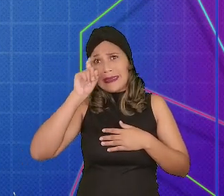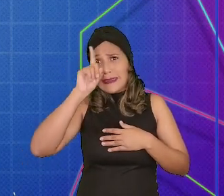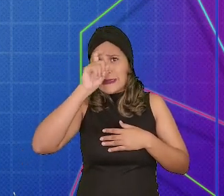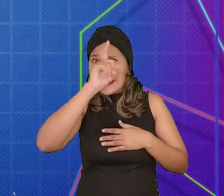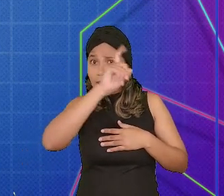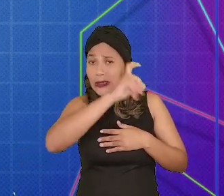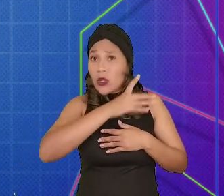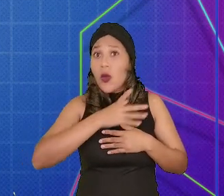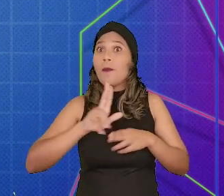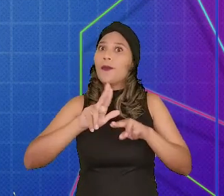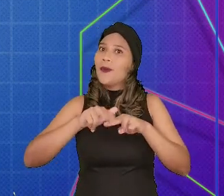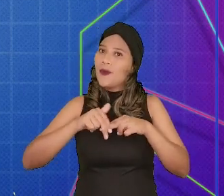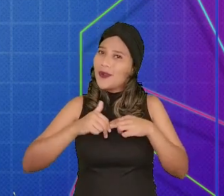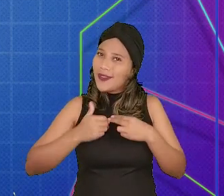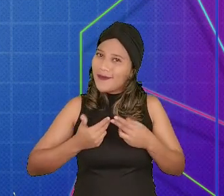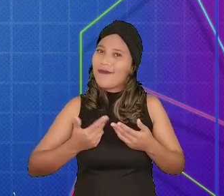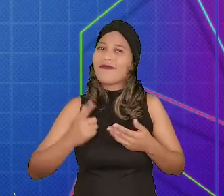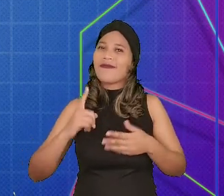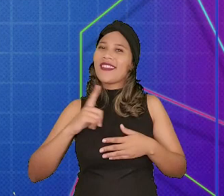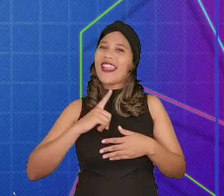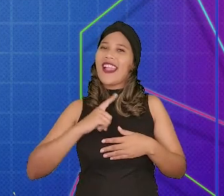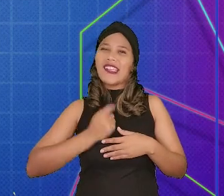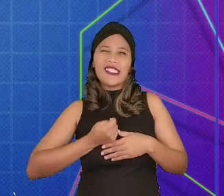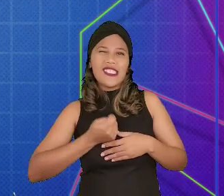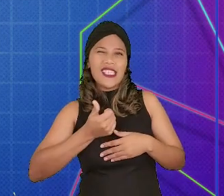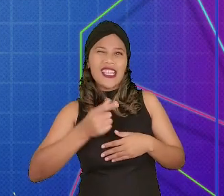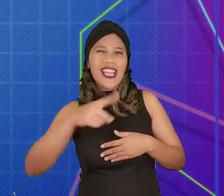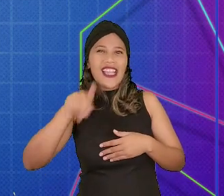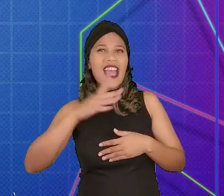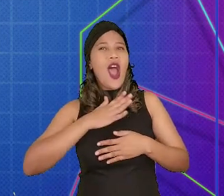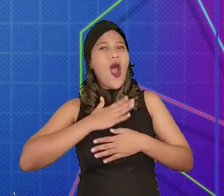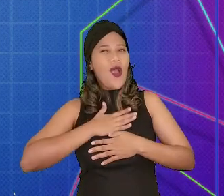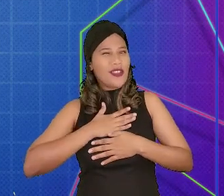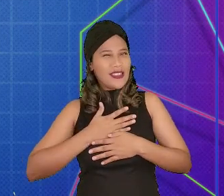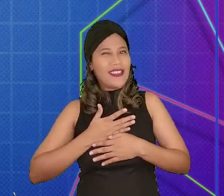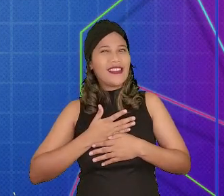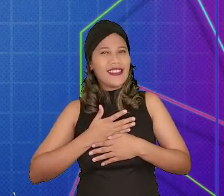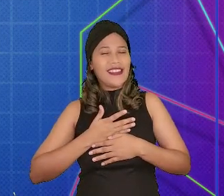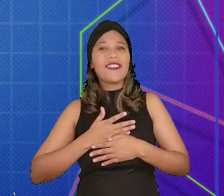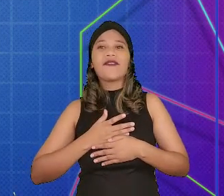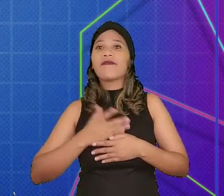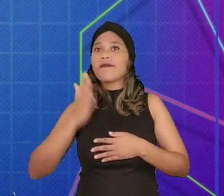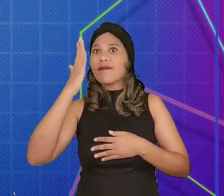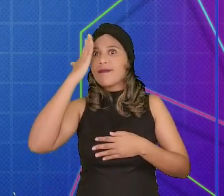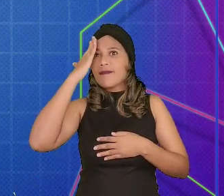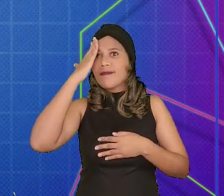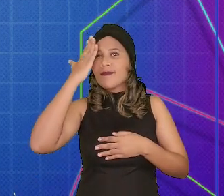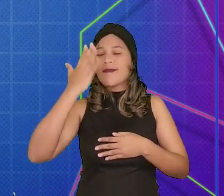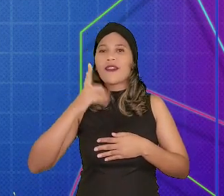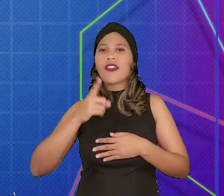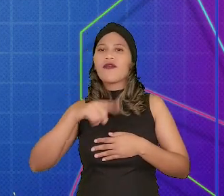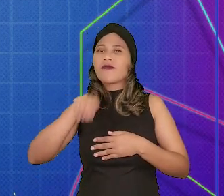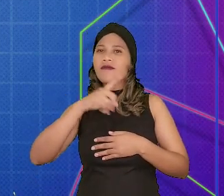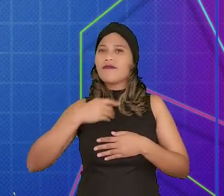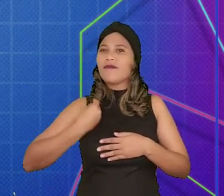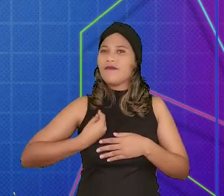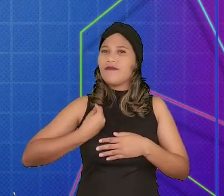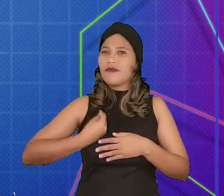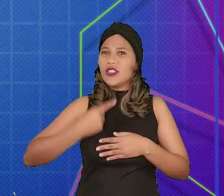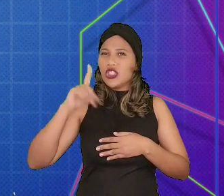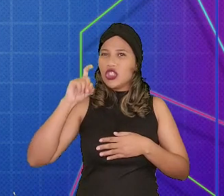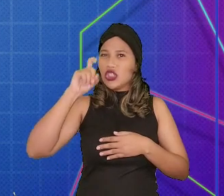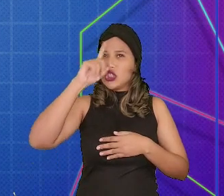dificuldades apareçam. Por isso, galera, eu tenho uma dica que vocês podem gostar bastante. Sabiam que quando vocês estão